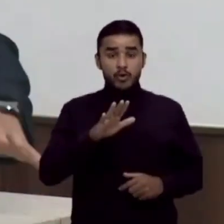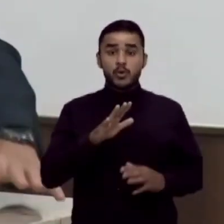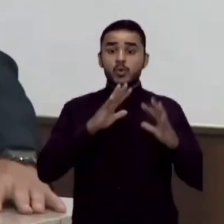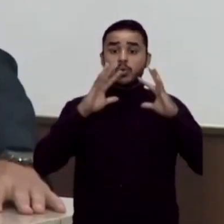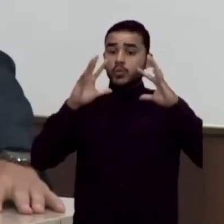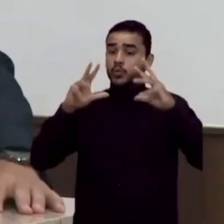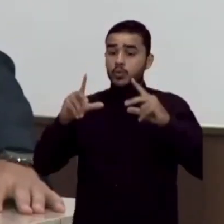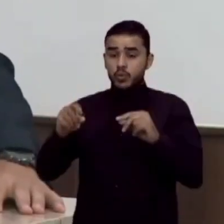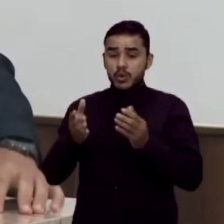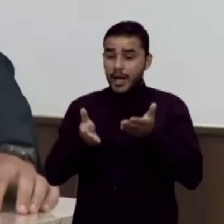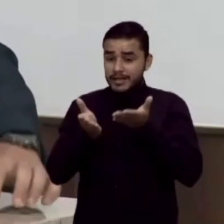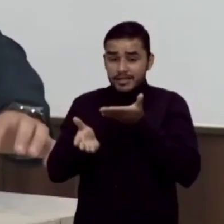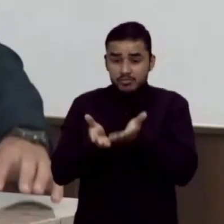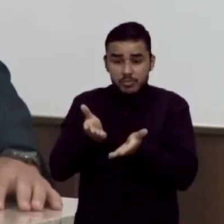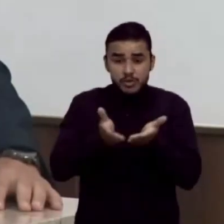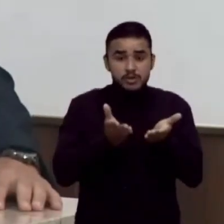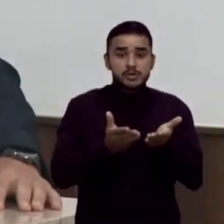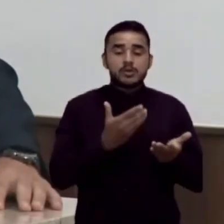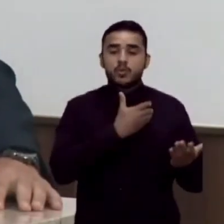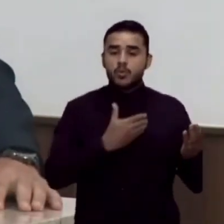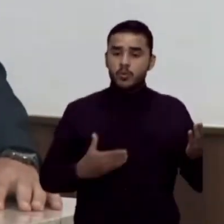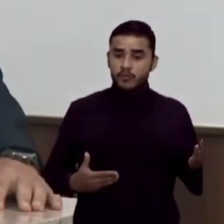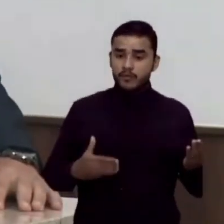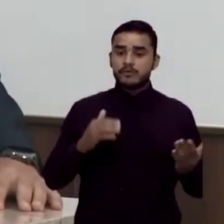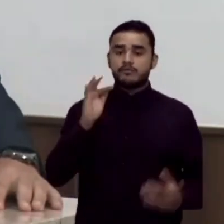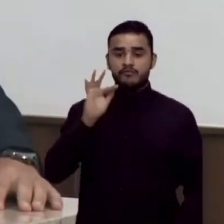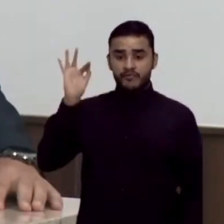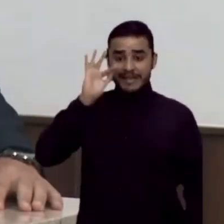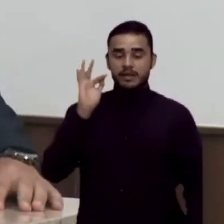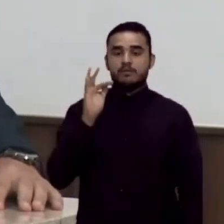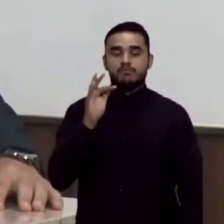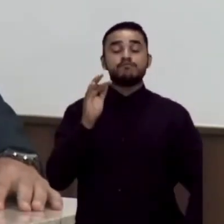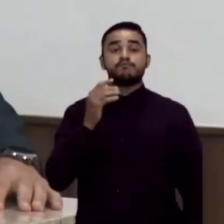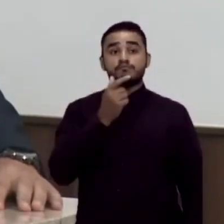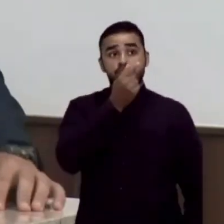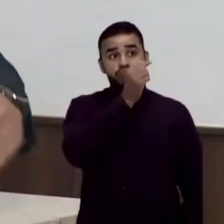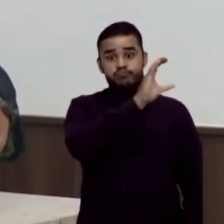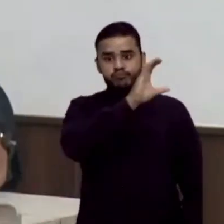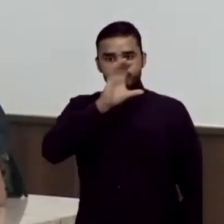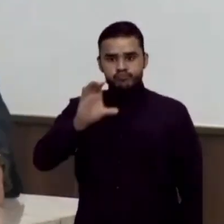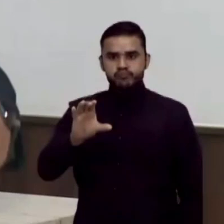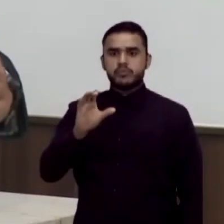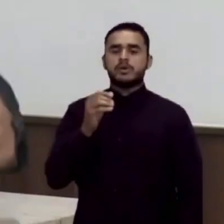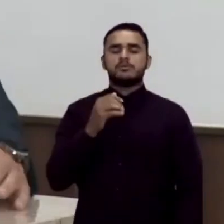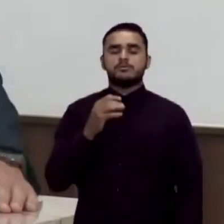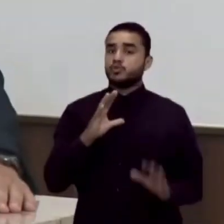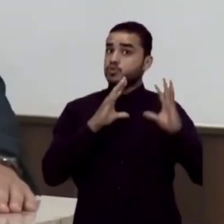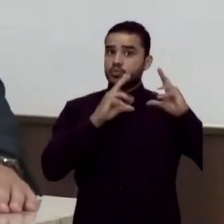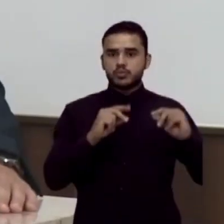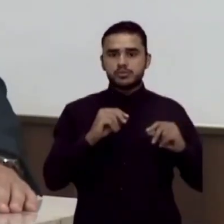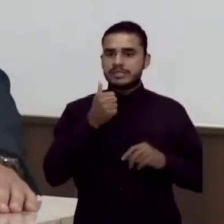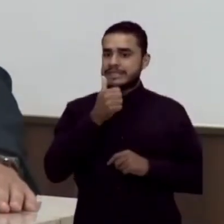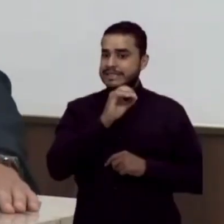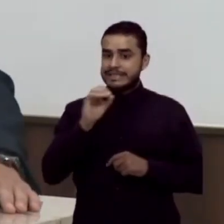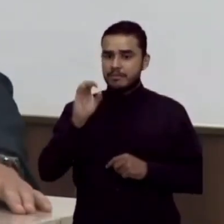100% dessa verba vem via SUS 908% desse paciente são pacientes do SUS